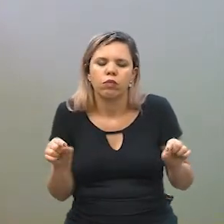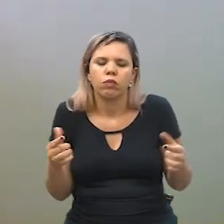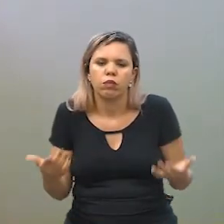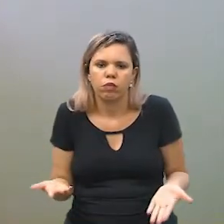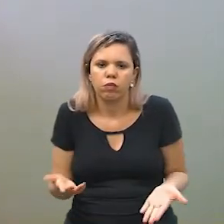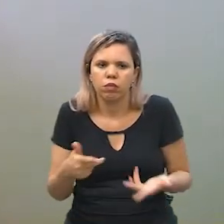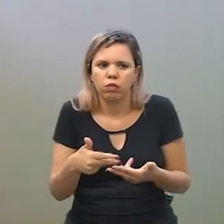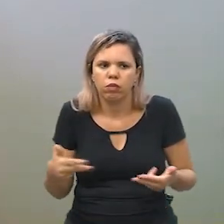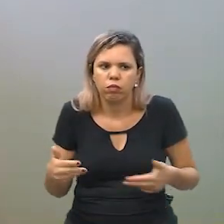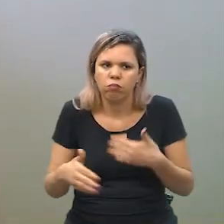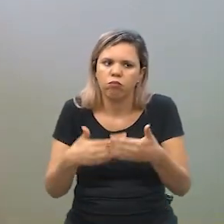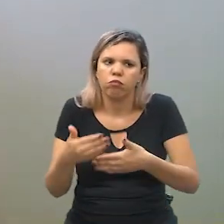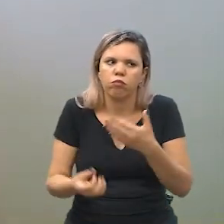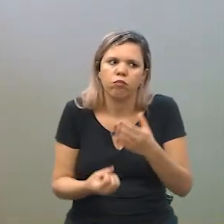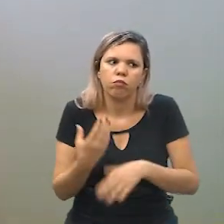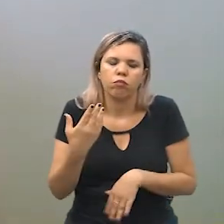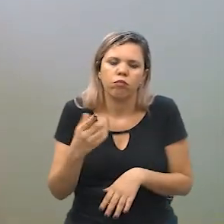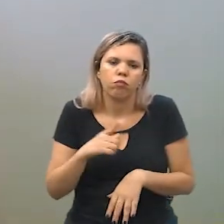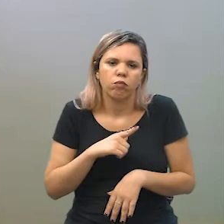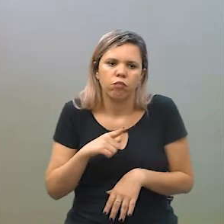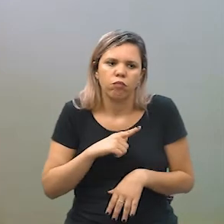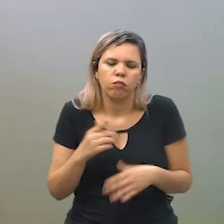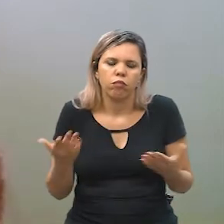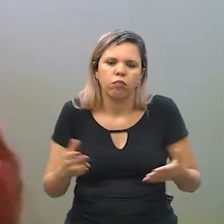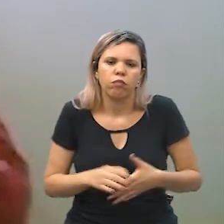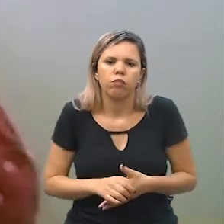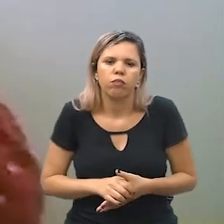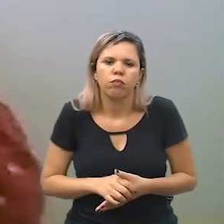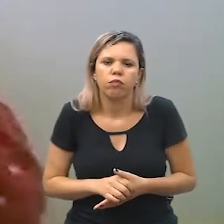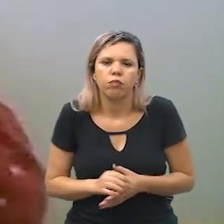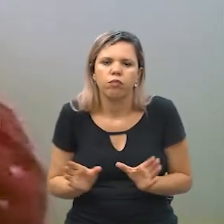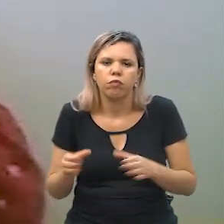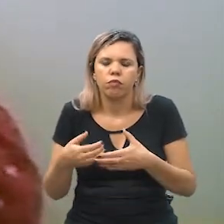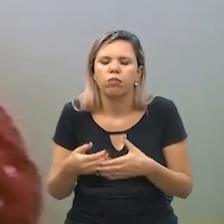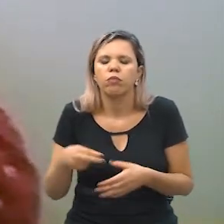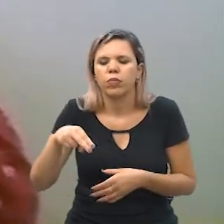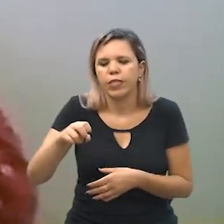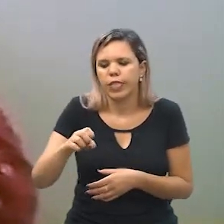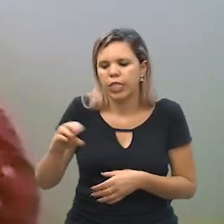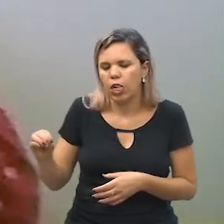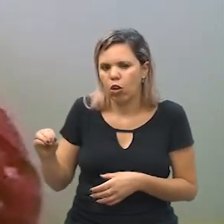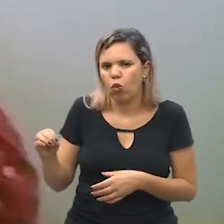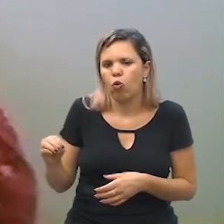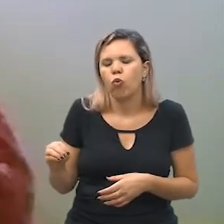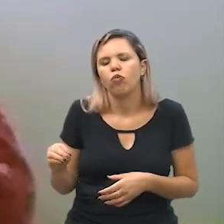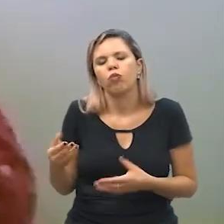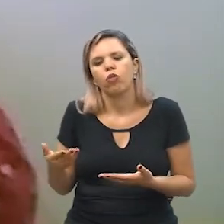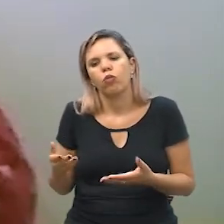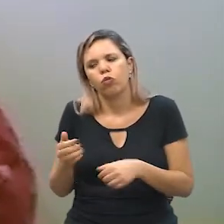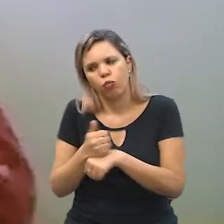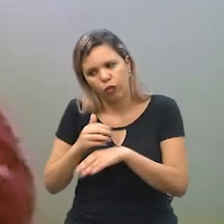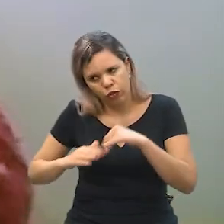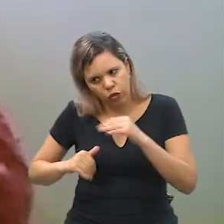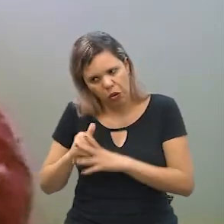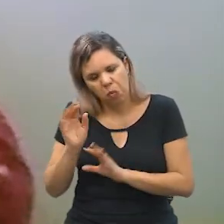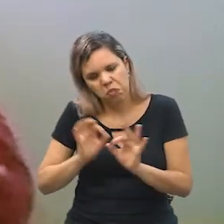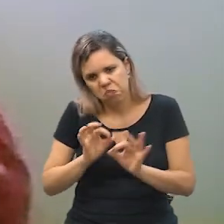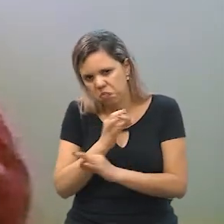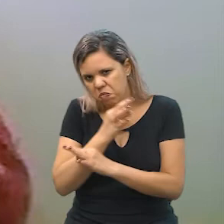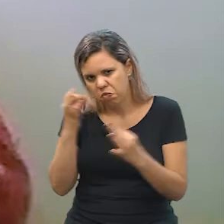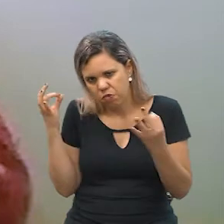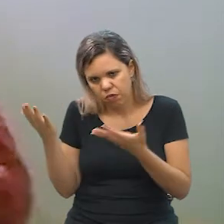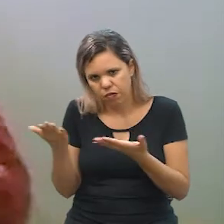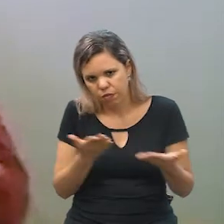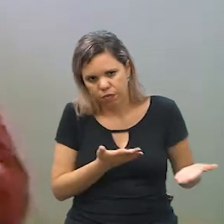e isso é uma coisa progressiva, mas existe hoje, a equipe da neonatologia, gente, ela é fantástica, ela é super preparada para estar recebendo